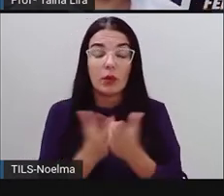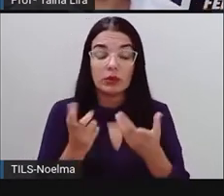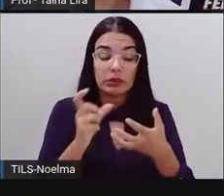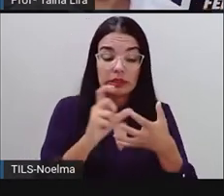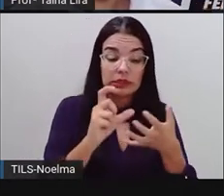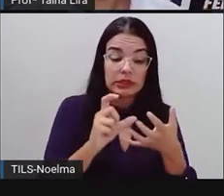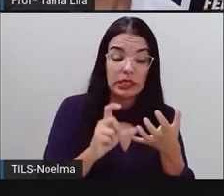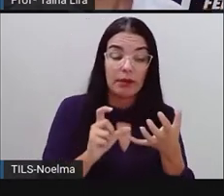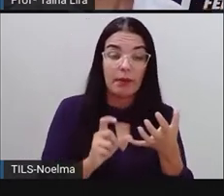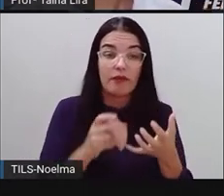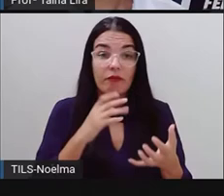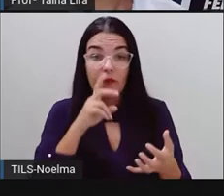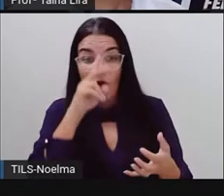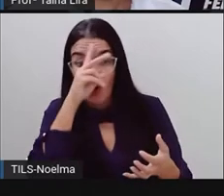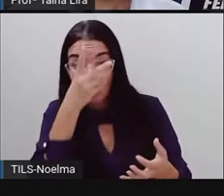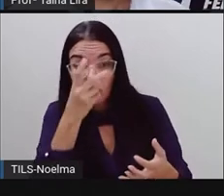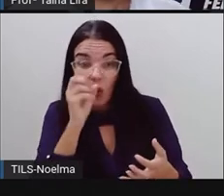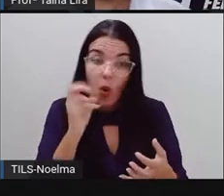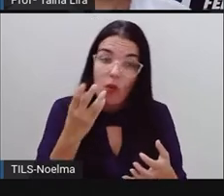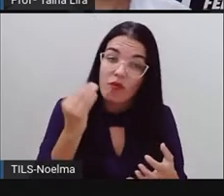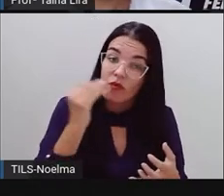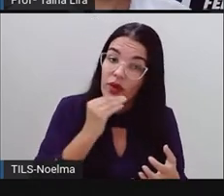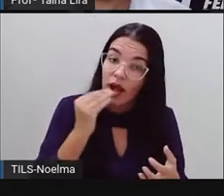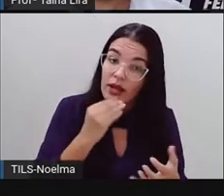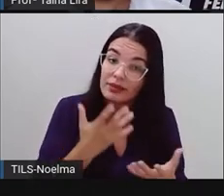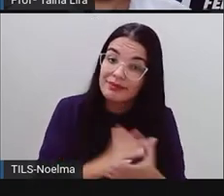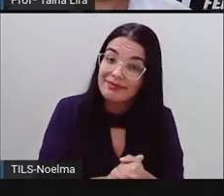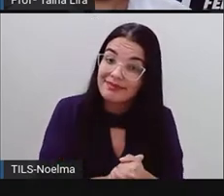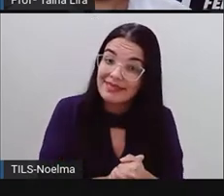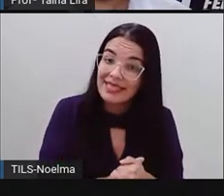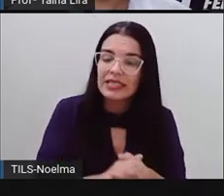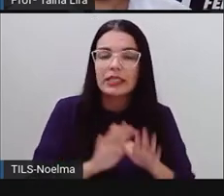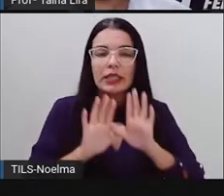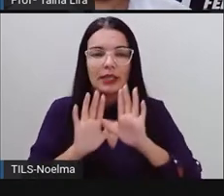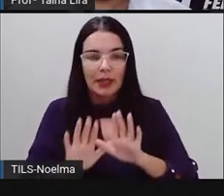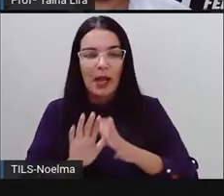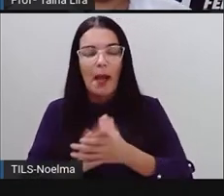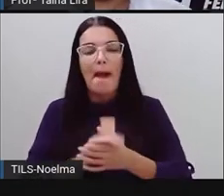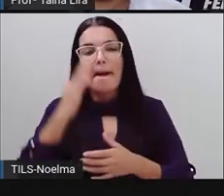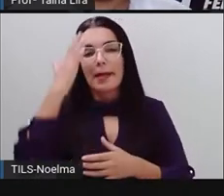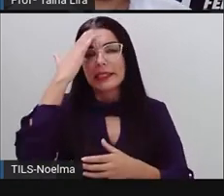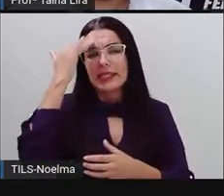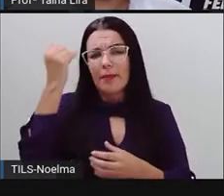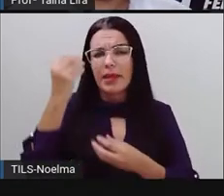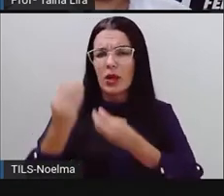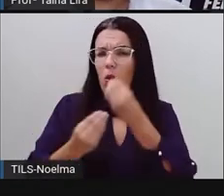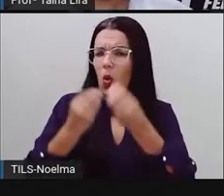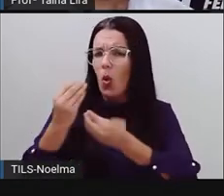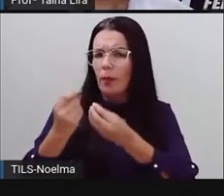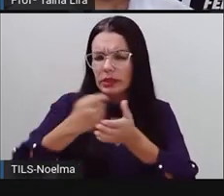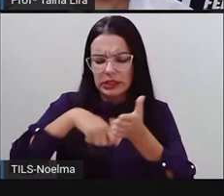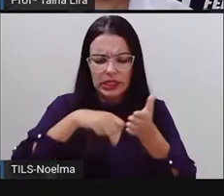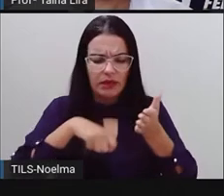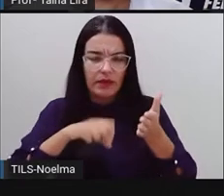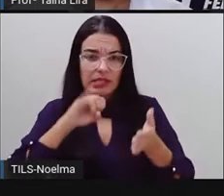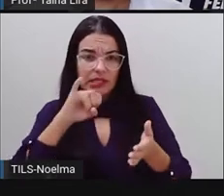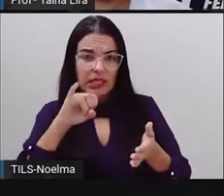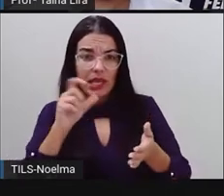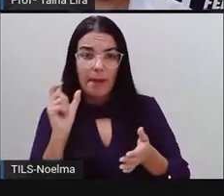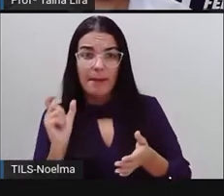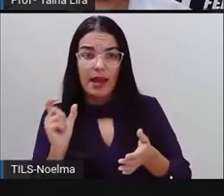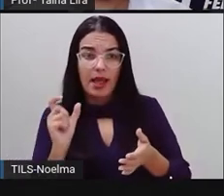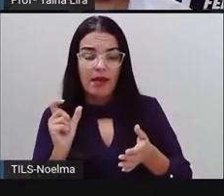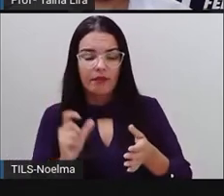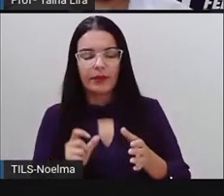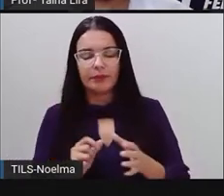sílaba é fraca o para saber se vamos escrever a palavra com é o con I devemos